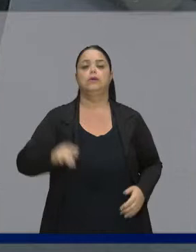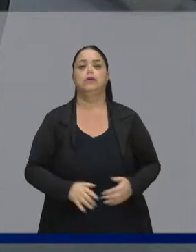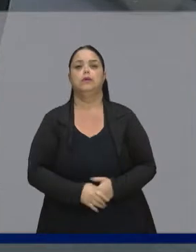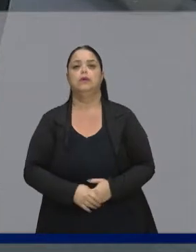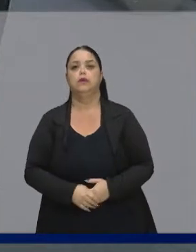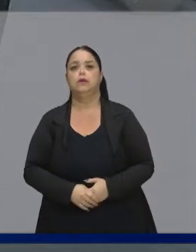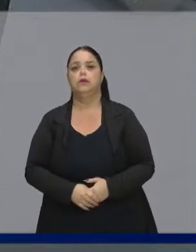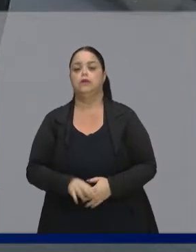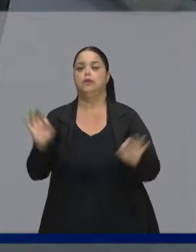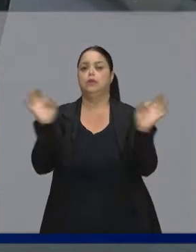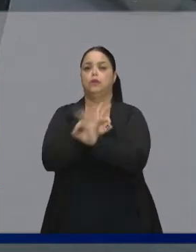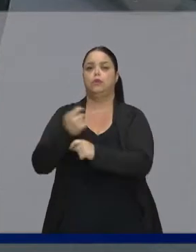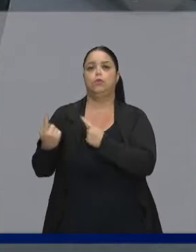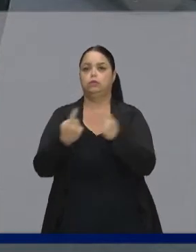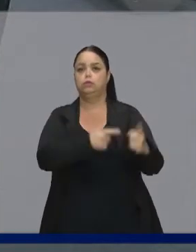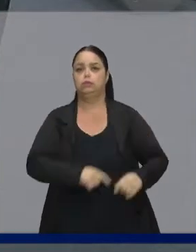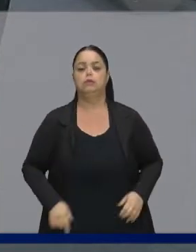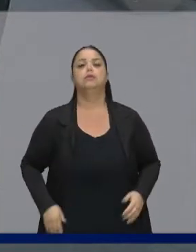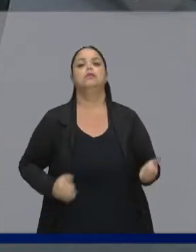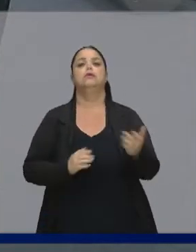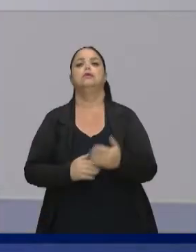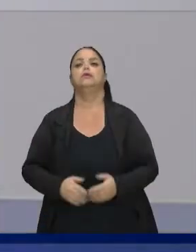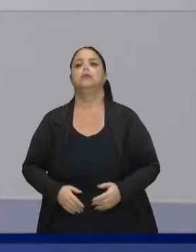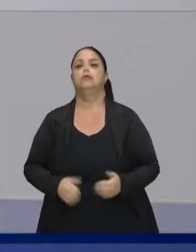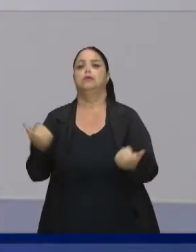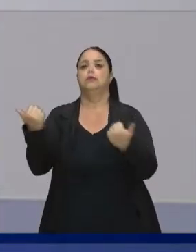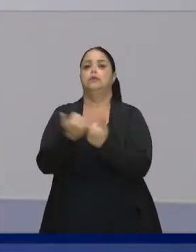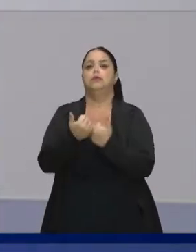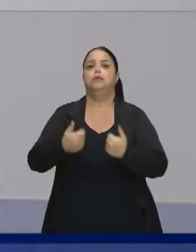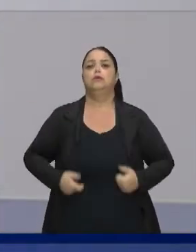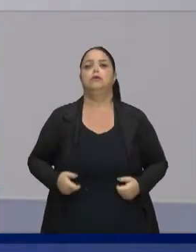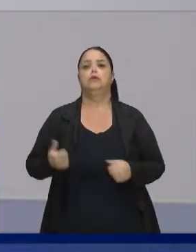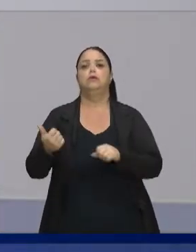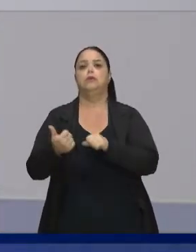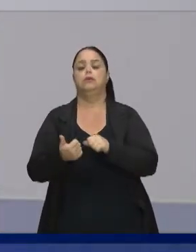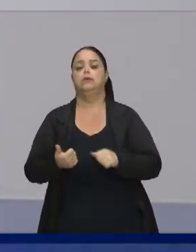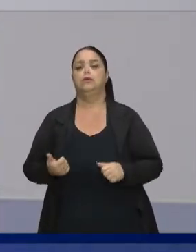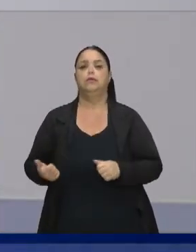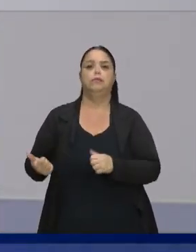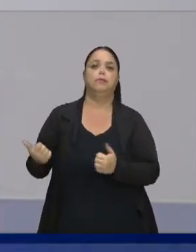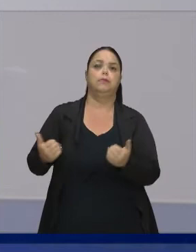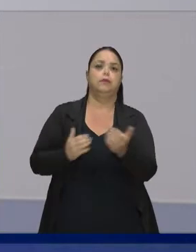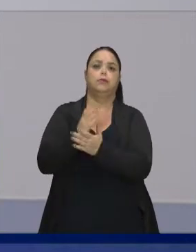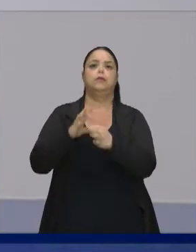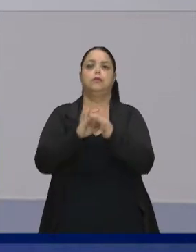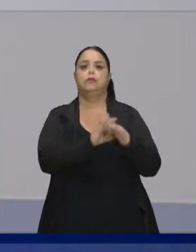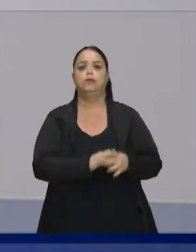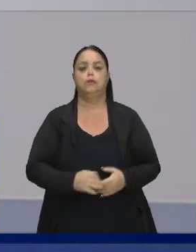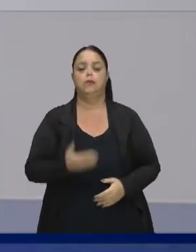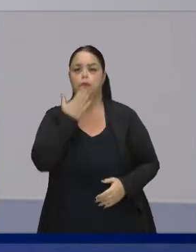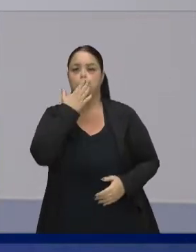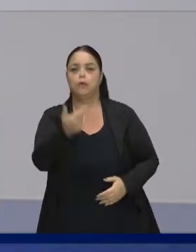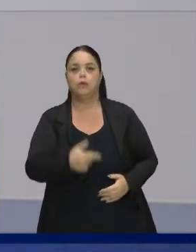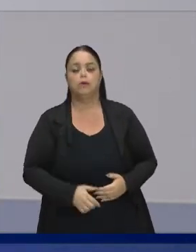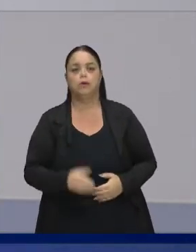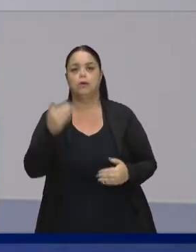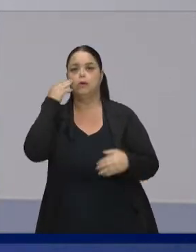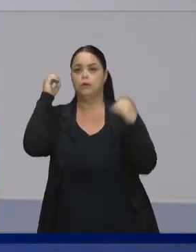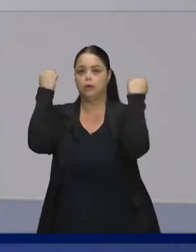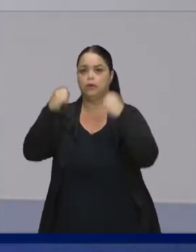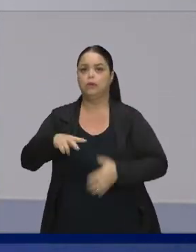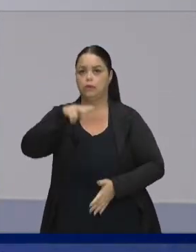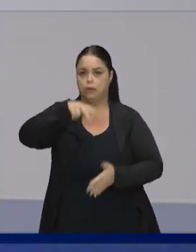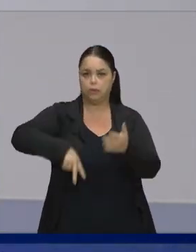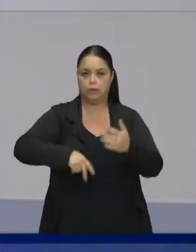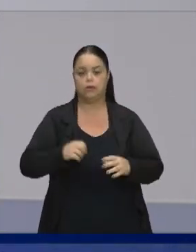manifestem. Nenhuma manifestação contrária. Tramitação aprovada por unanimidade. Peço ao vereador Marcão da Academia que faça a